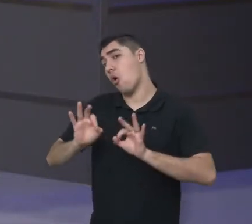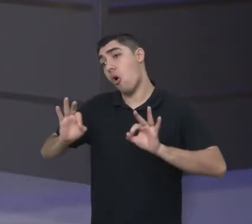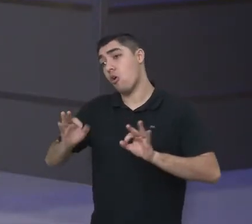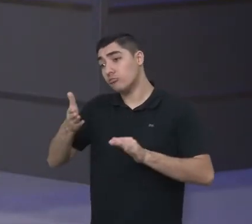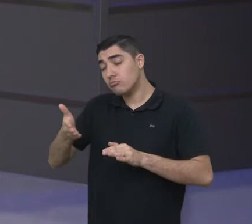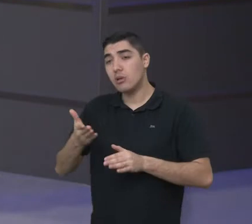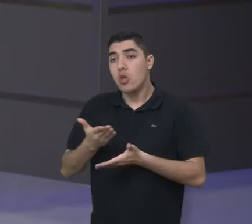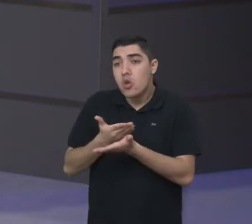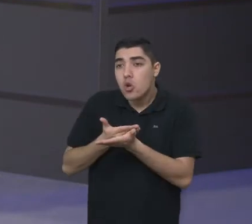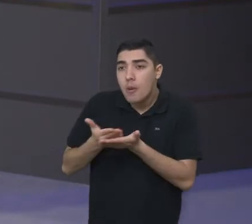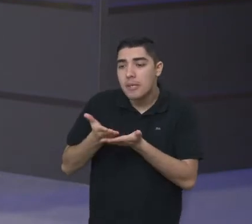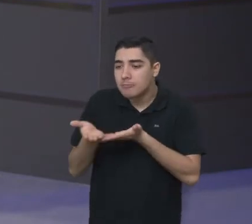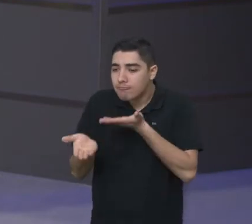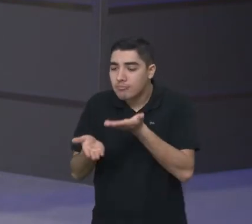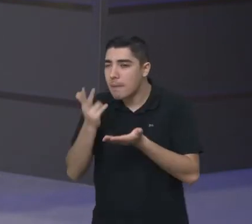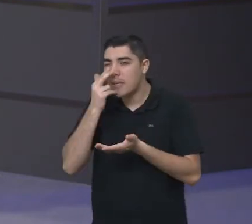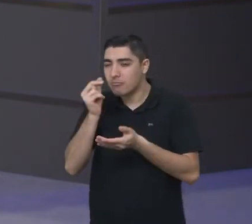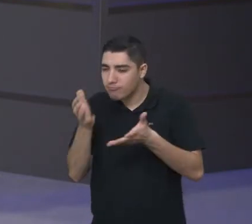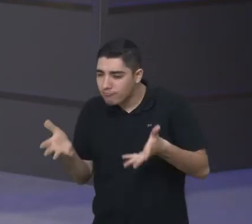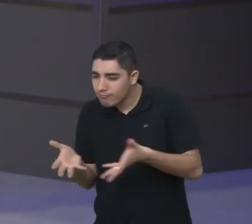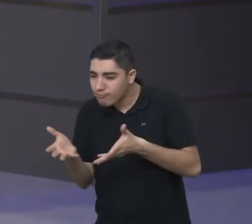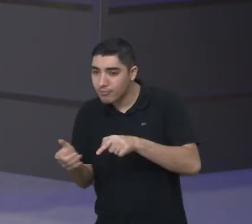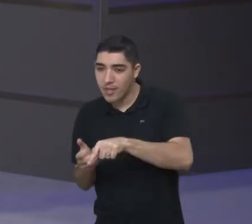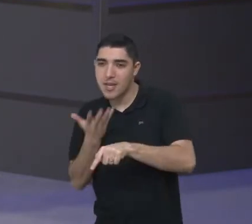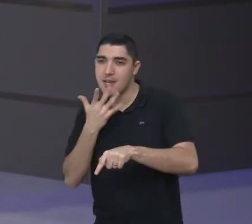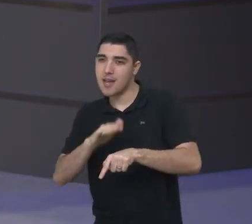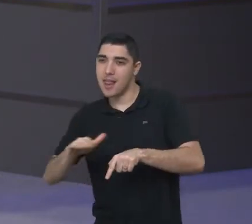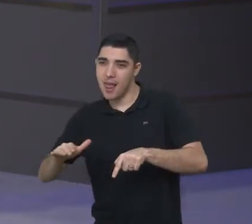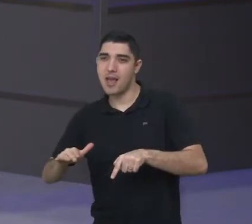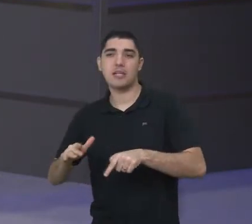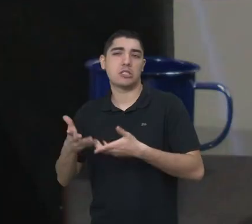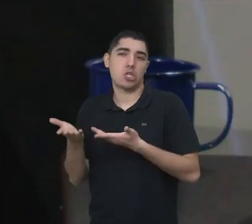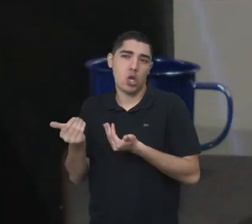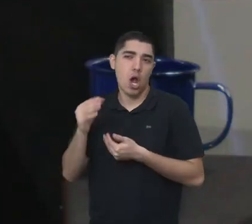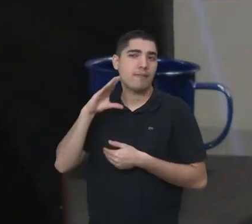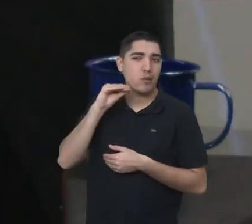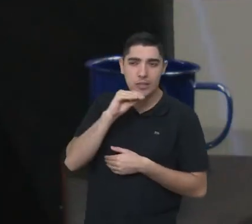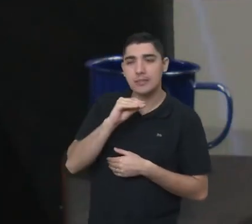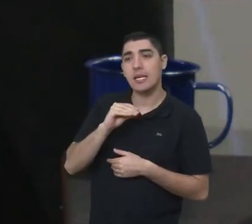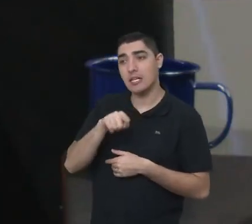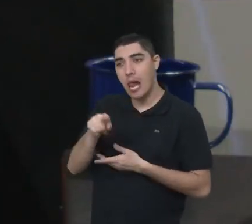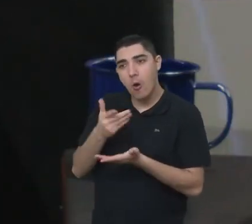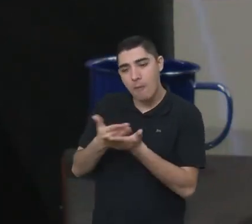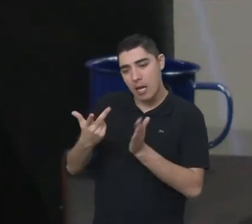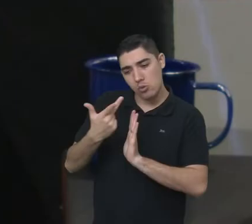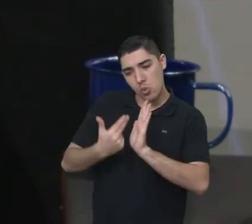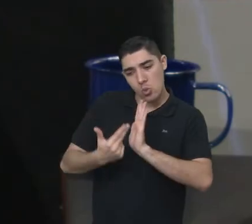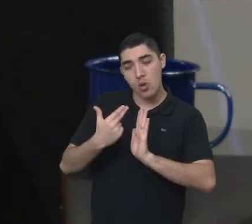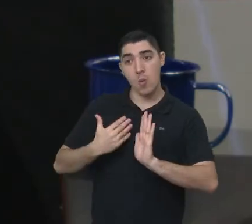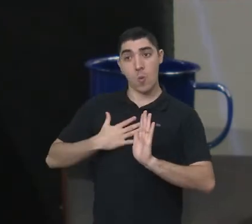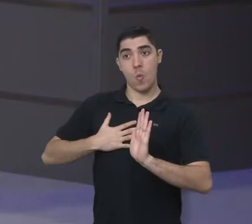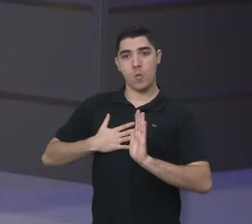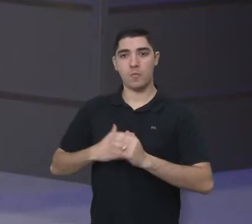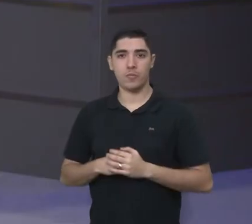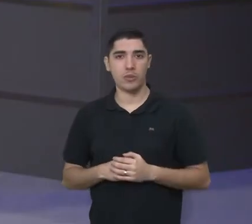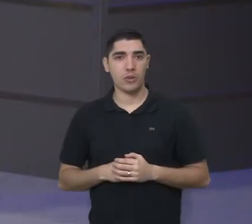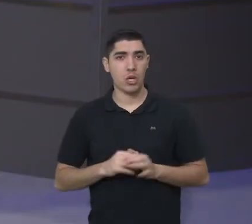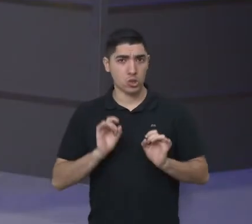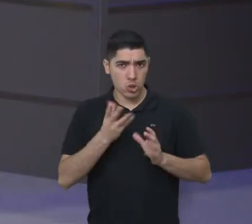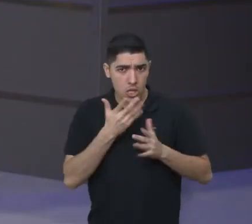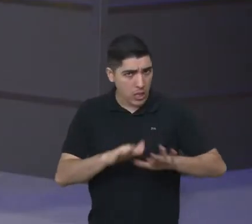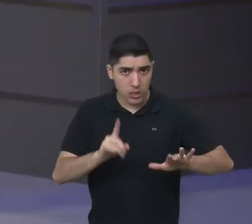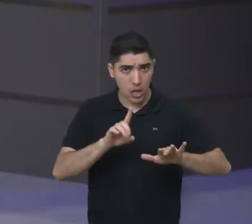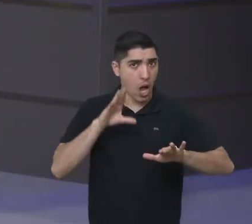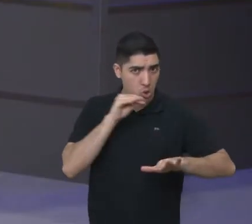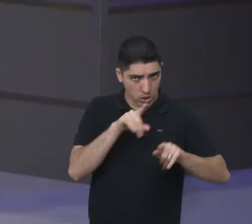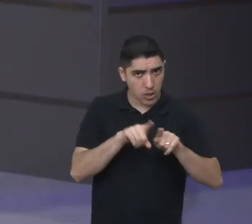de começar, assim, de incentivar a criança a desenhar e tomar gosto, continuar, Não né? só a criança, mas o adolescente também